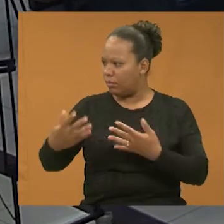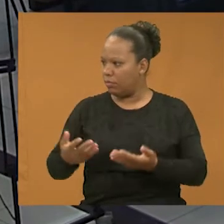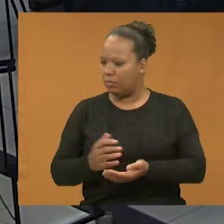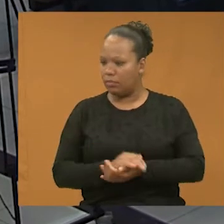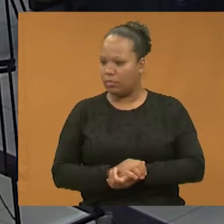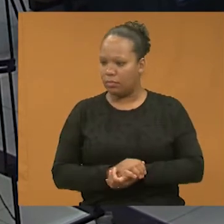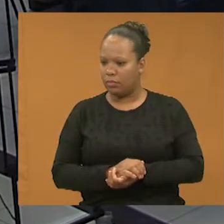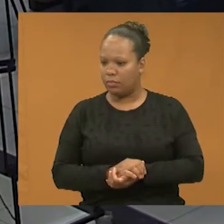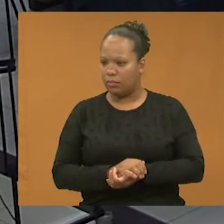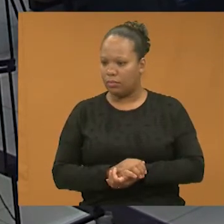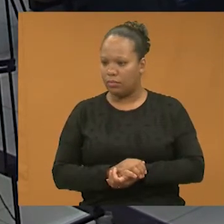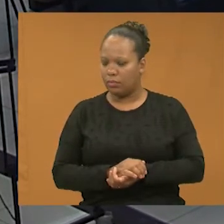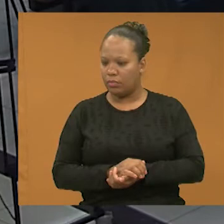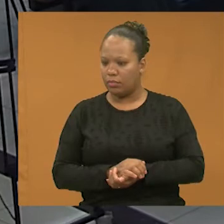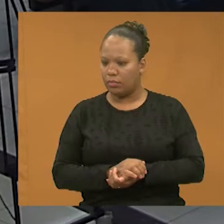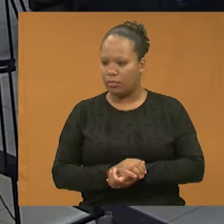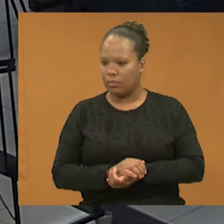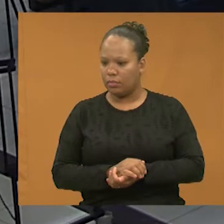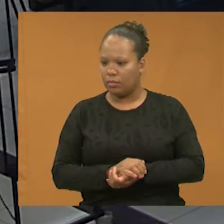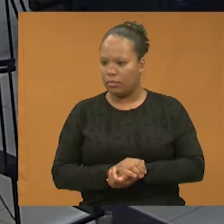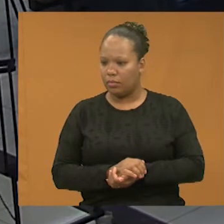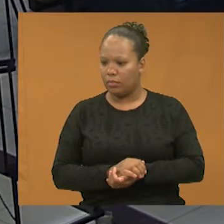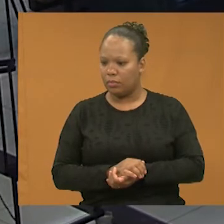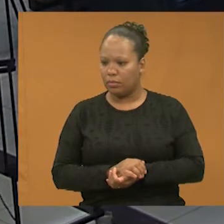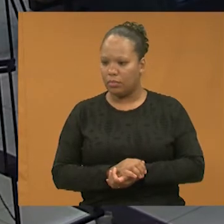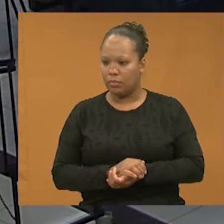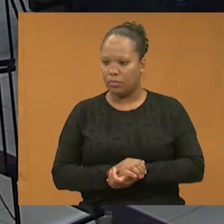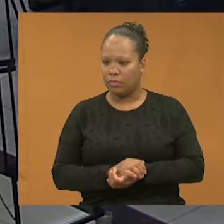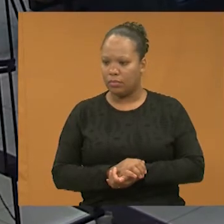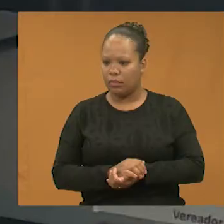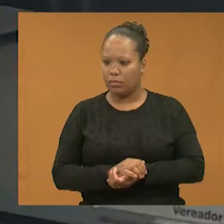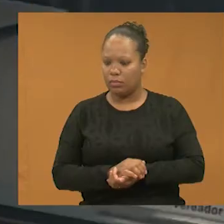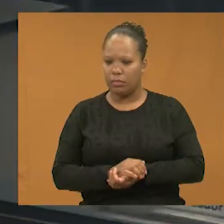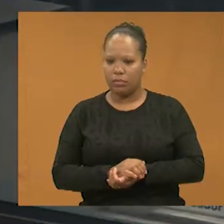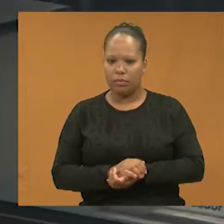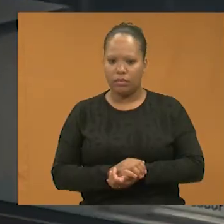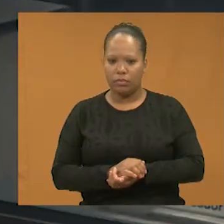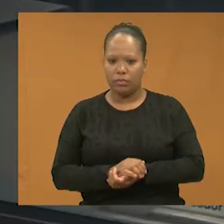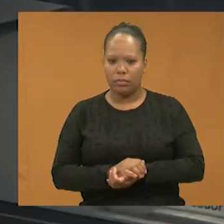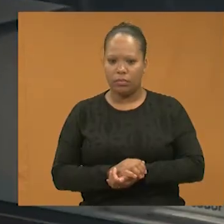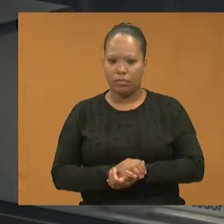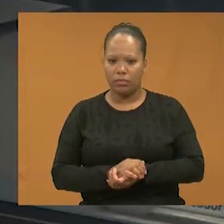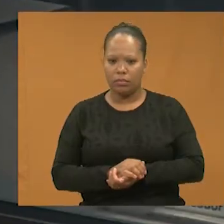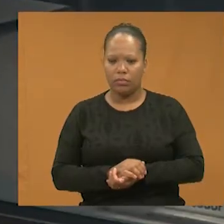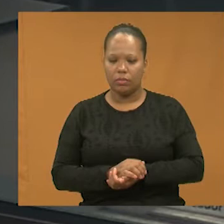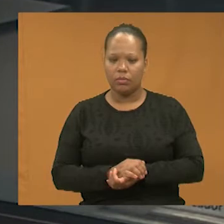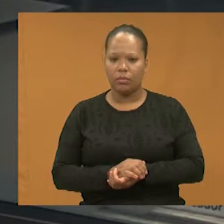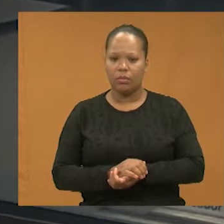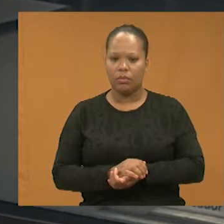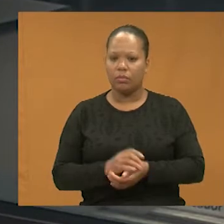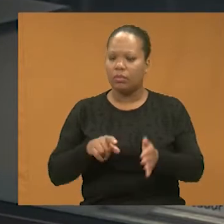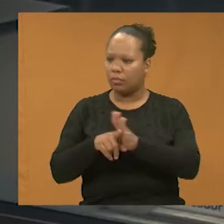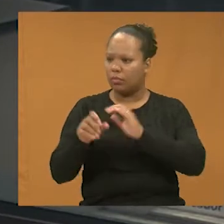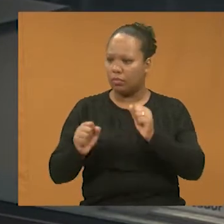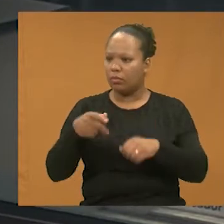palavra, então. Questão de ordem, então todo mundo vai ter que falar. Se o vereador for falar, todo mundo tem que falar. Então, vamos abrir e voltar. Eu acho que eu poderia falar. Essa é a minha